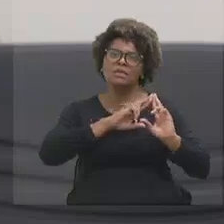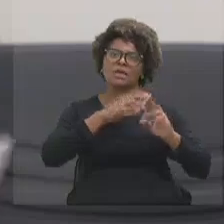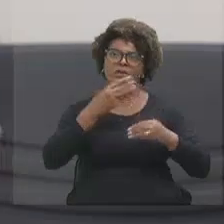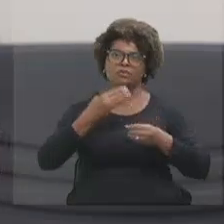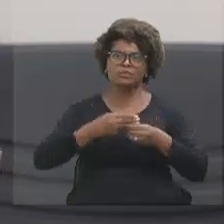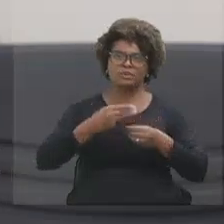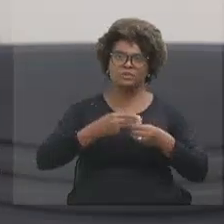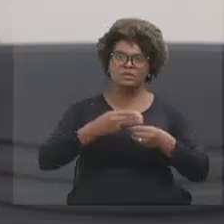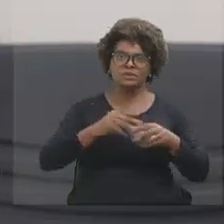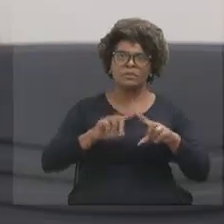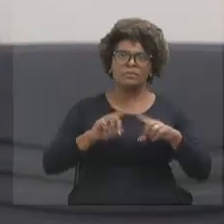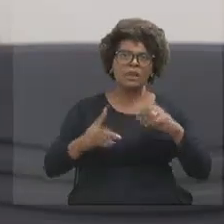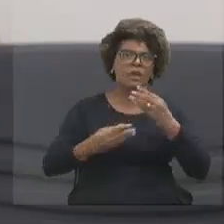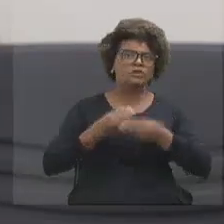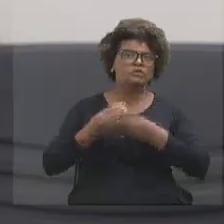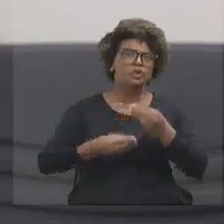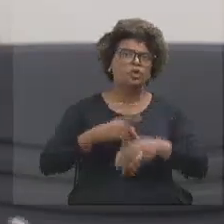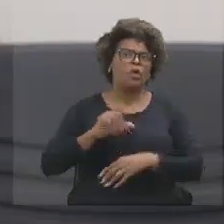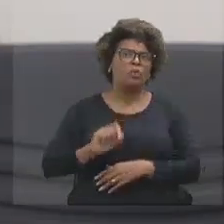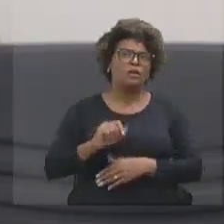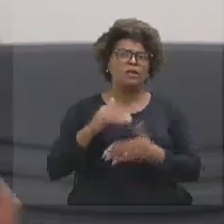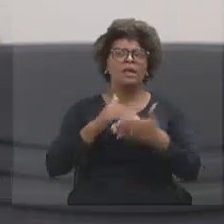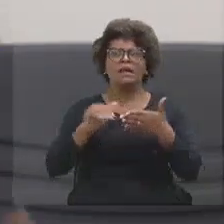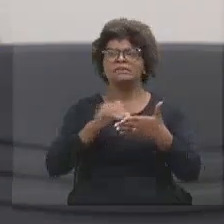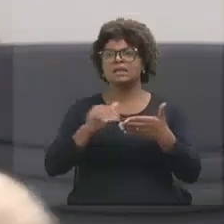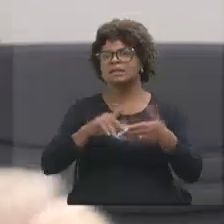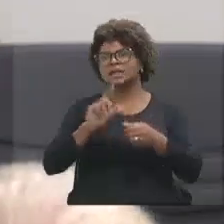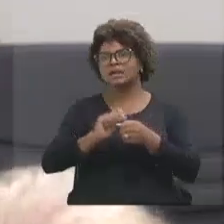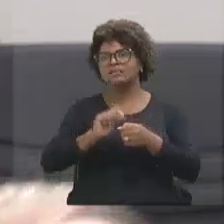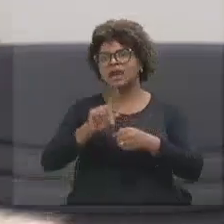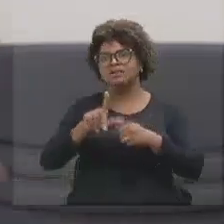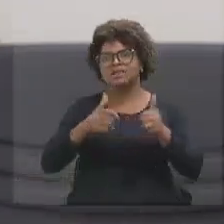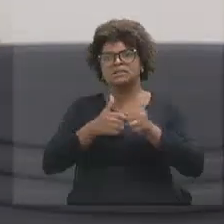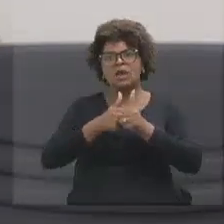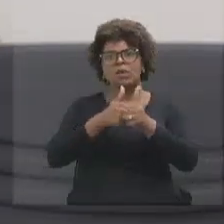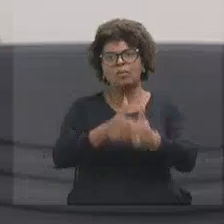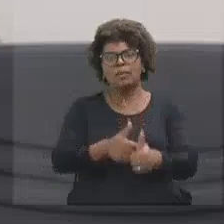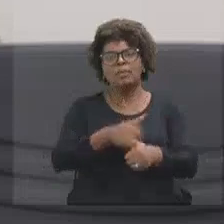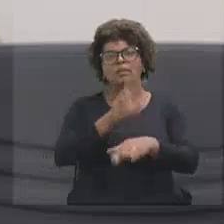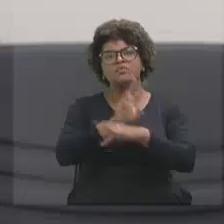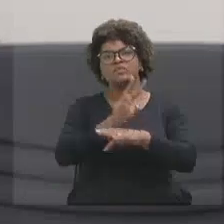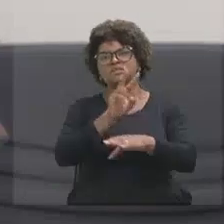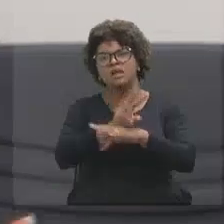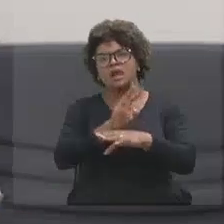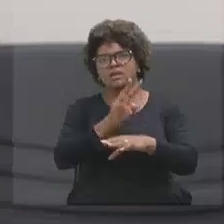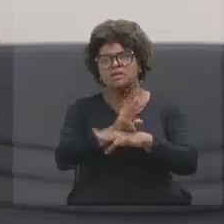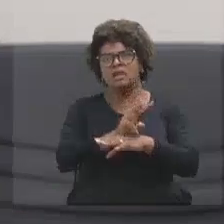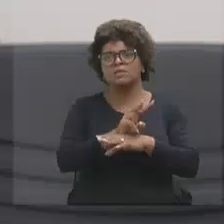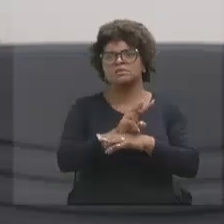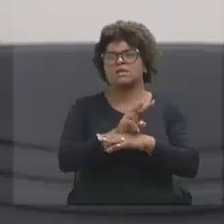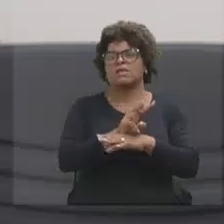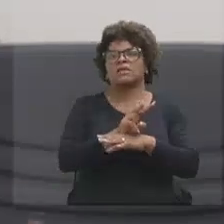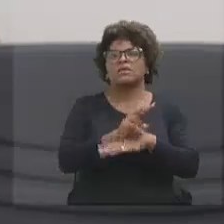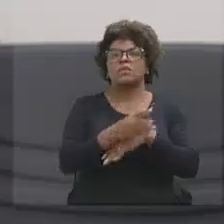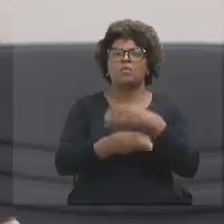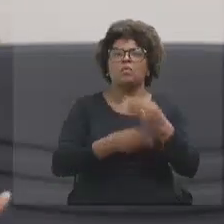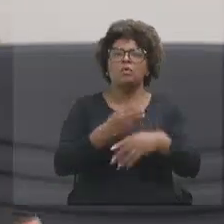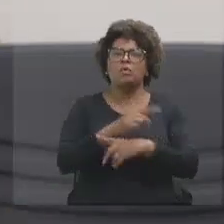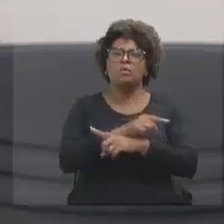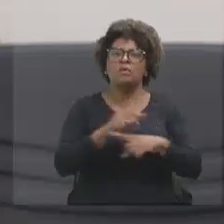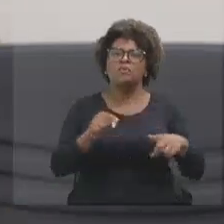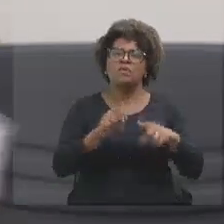como que a secretaria tem feito esse acompanhamento essa fiscalização e como vocês podem